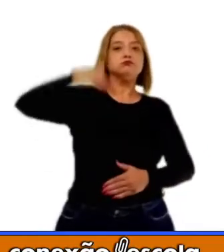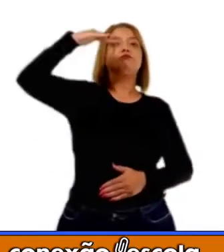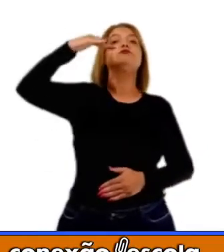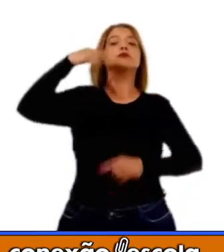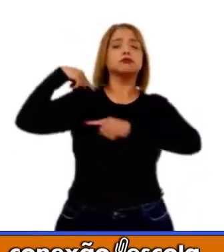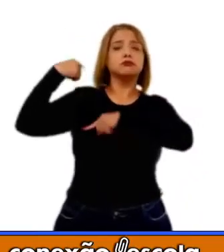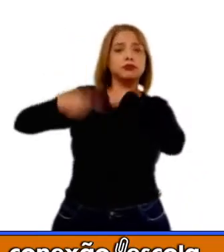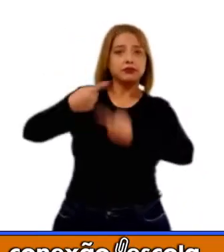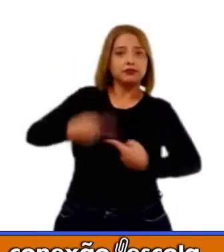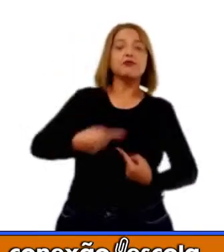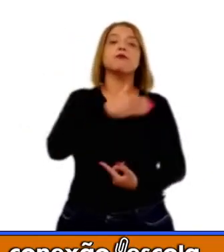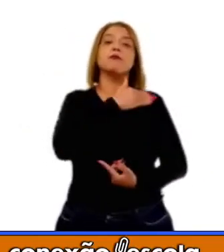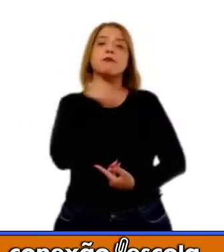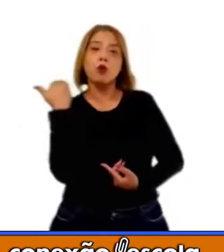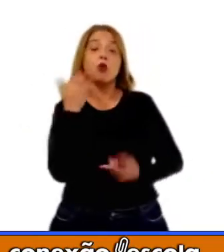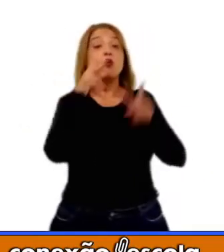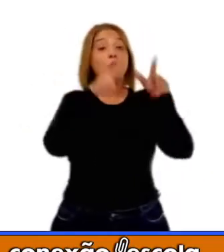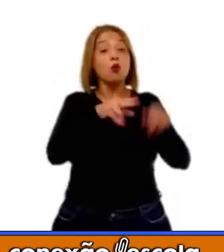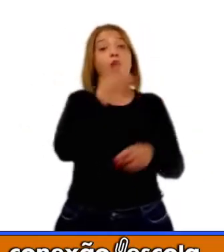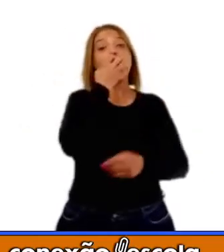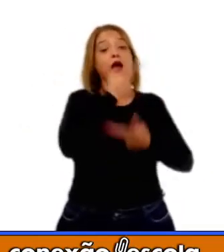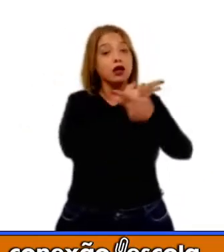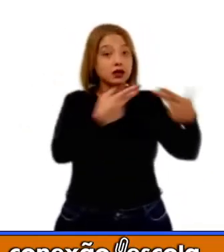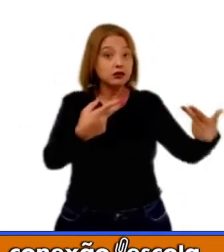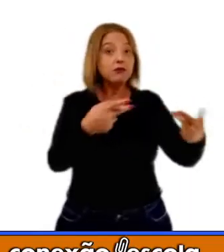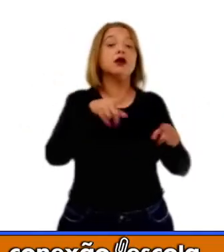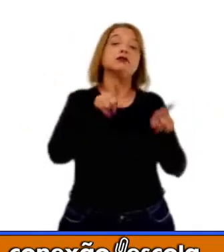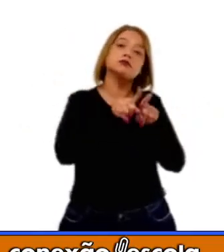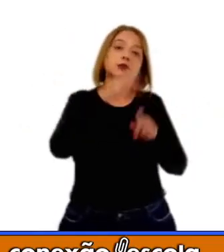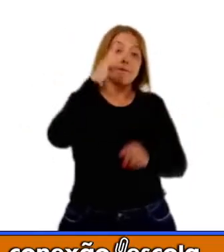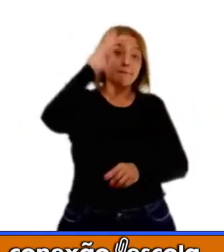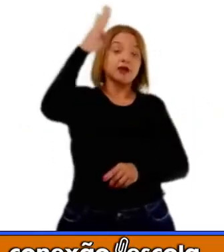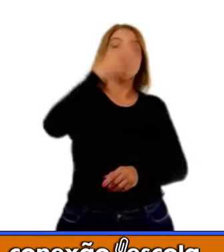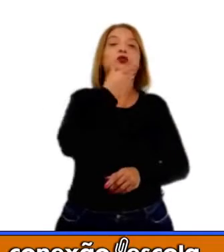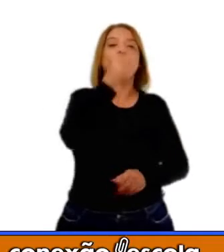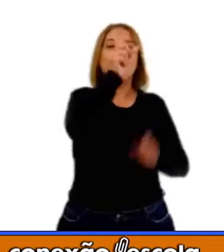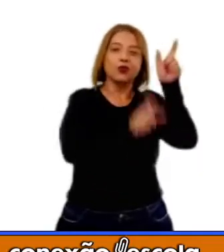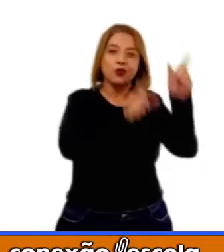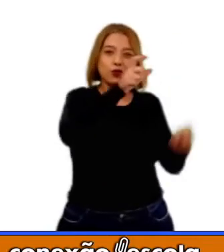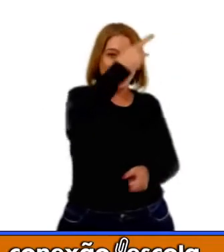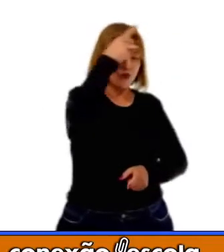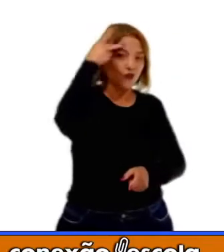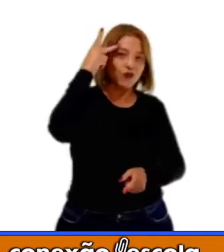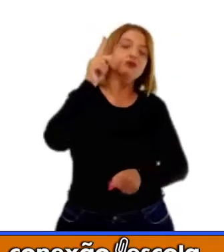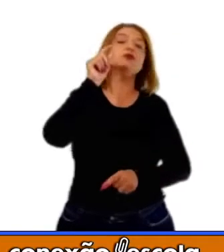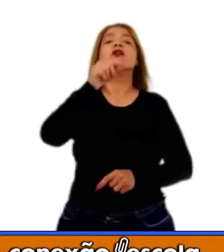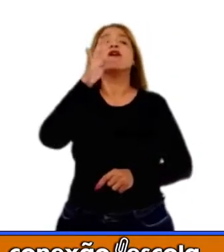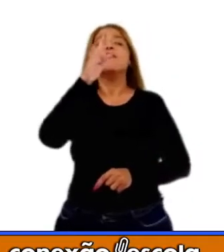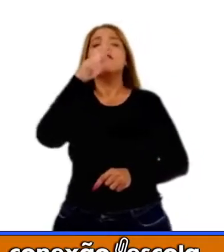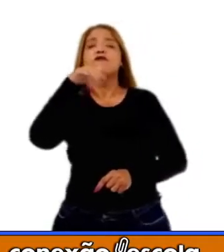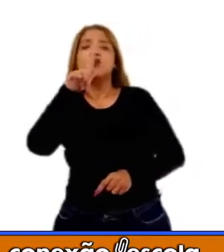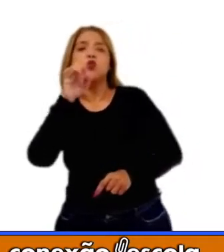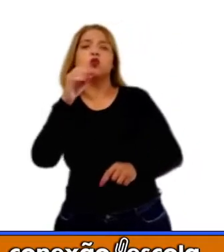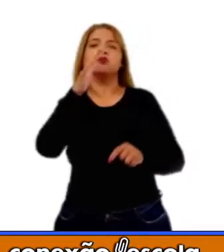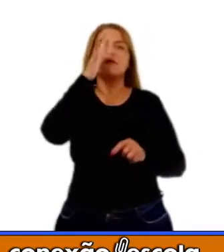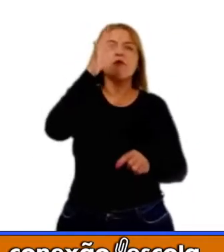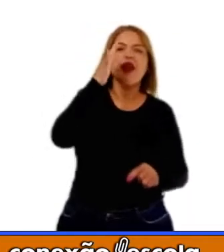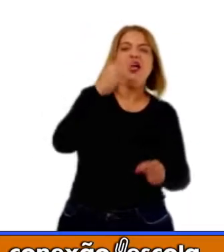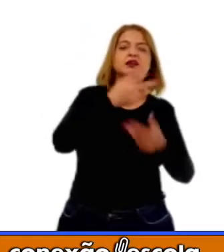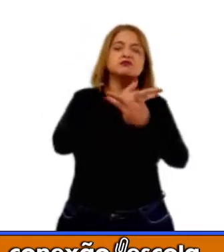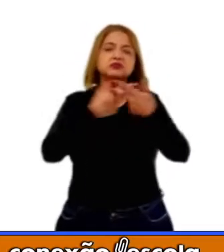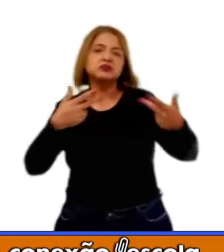reproduzem e morrem, como os animais, inclusive o homem, os fungos, plantas, algas, protozoários